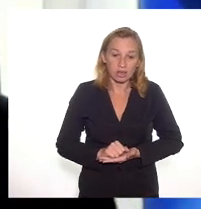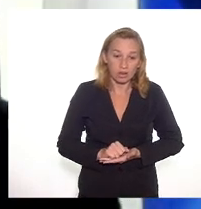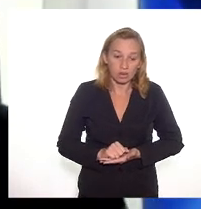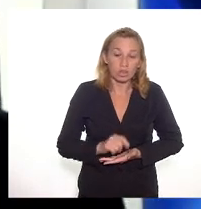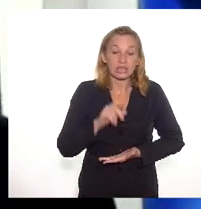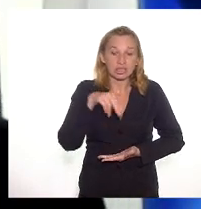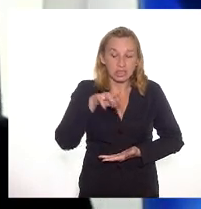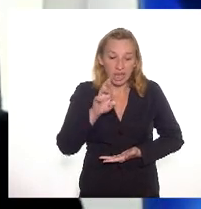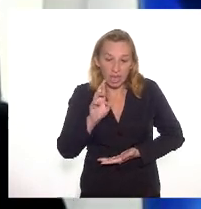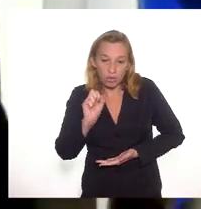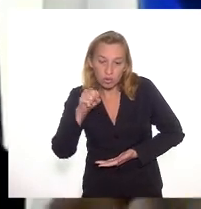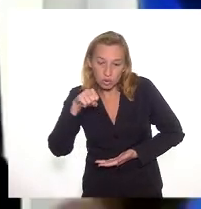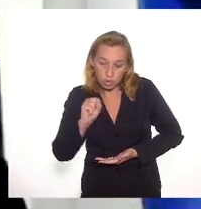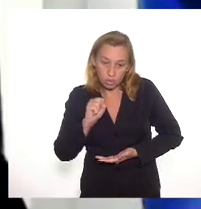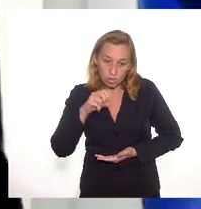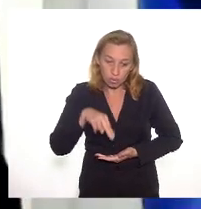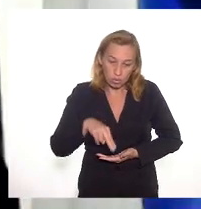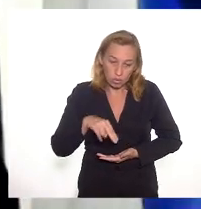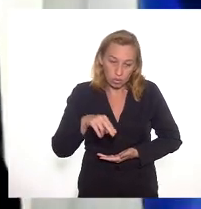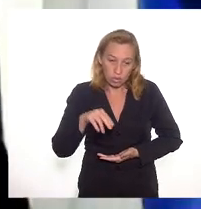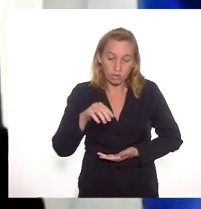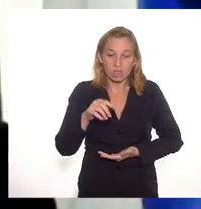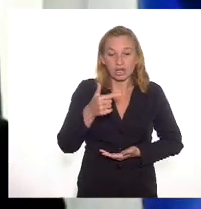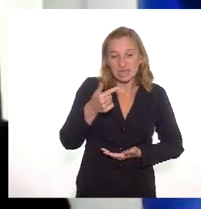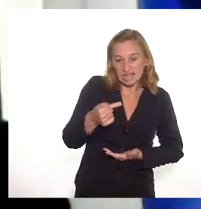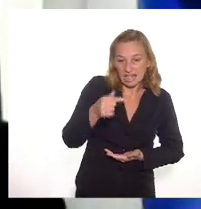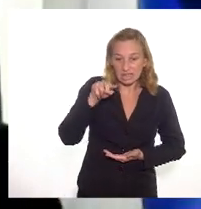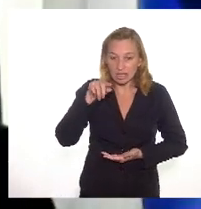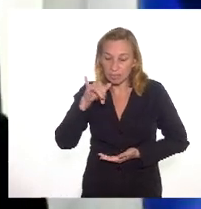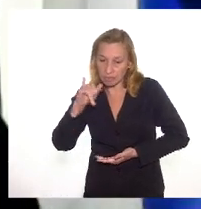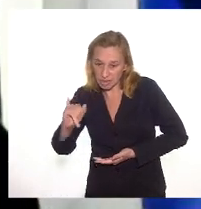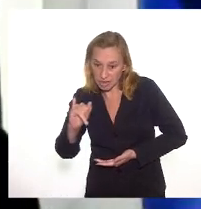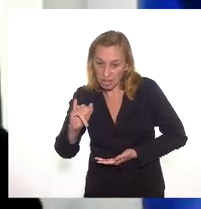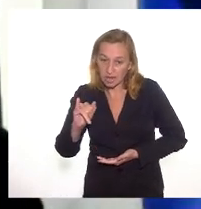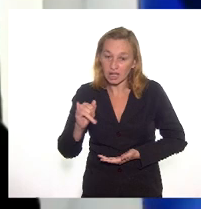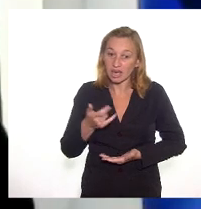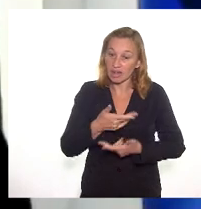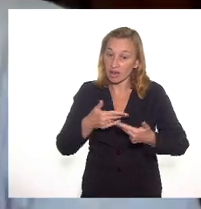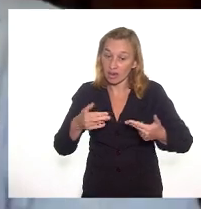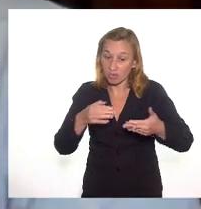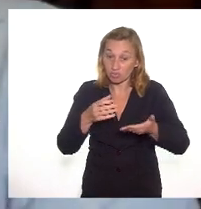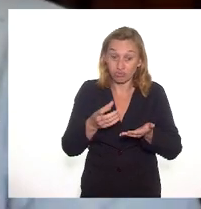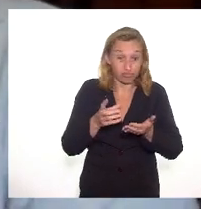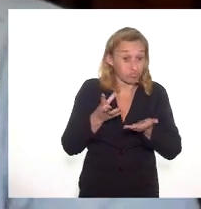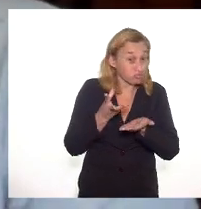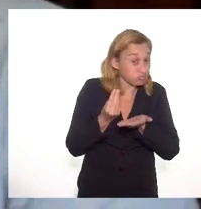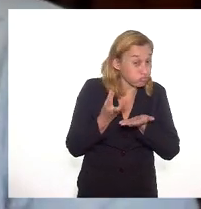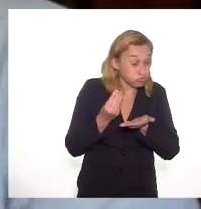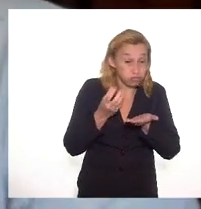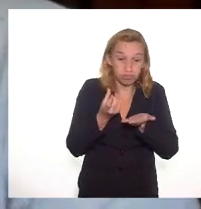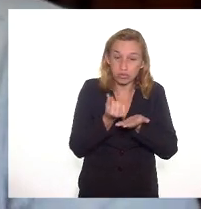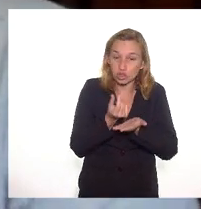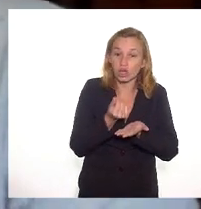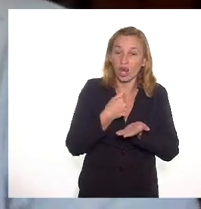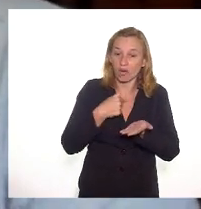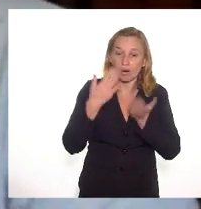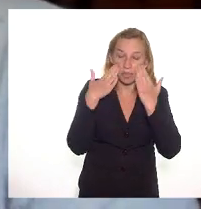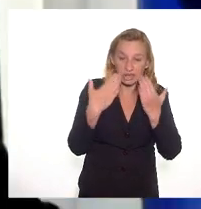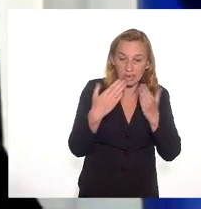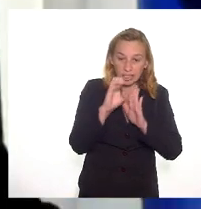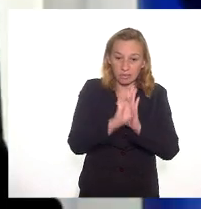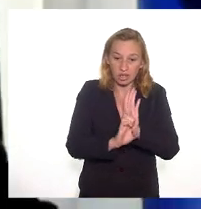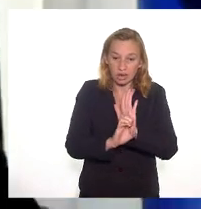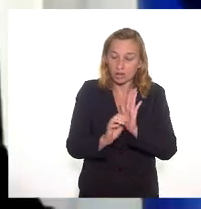o Nelson Rocha, em torno de 7 bi, de qualquer forma, é muito recurso, muito dinheiro. E eu vou apresentar uma emenda, porque eu não quis fazer